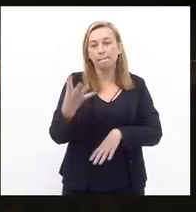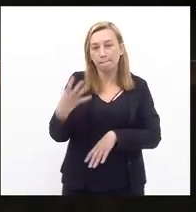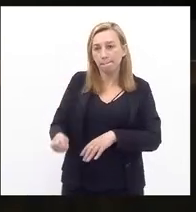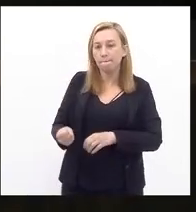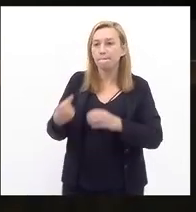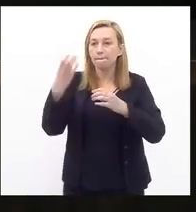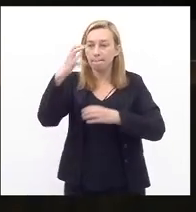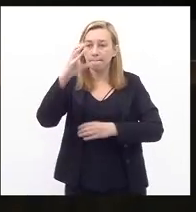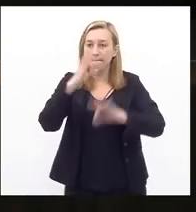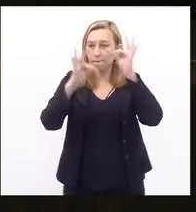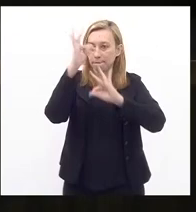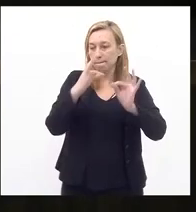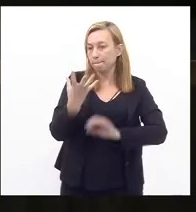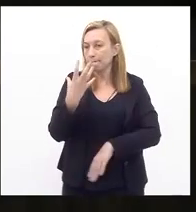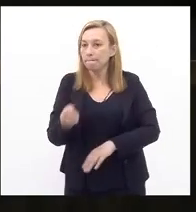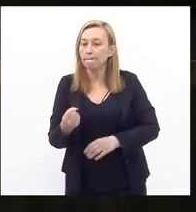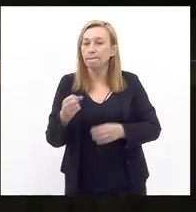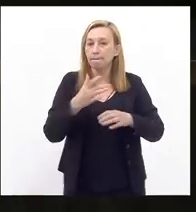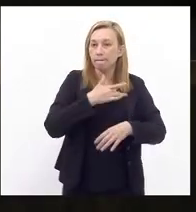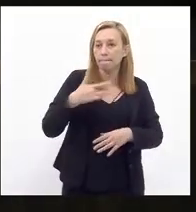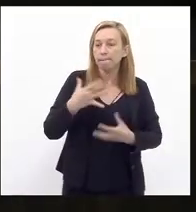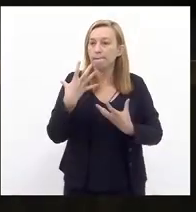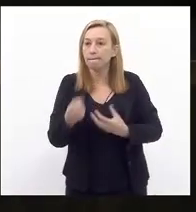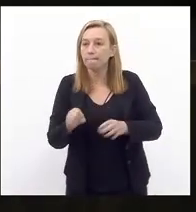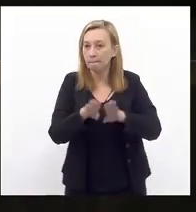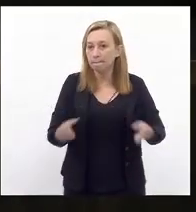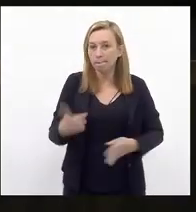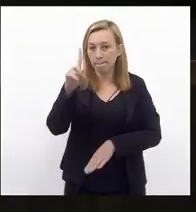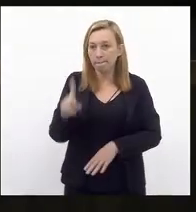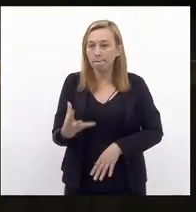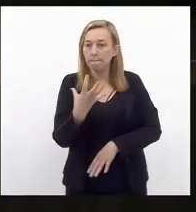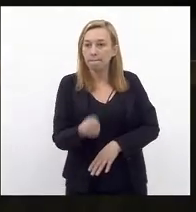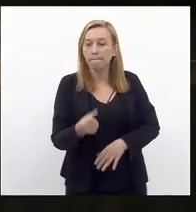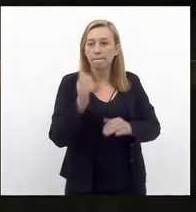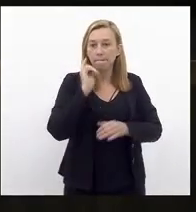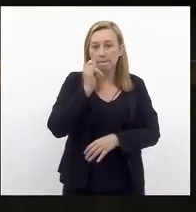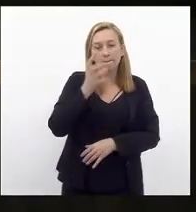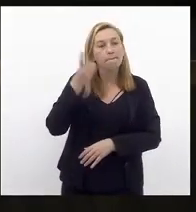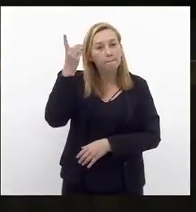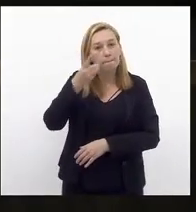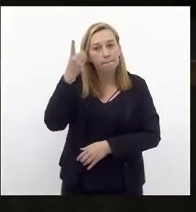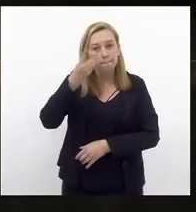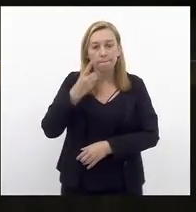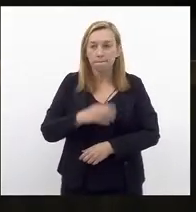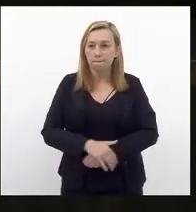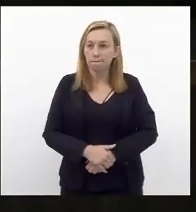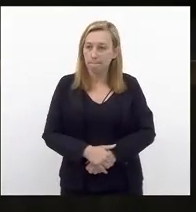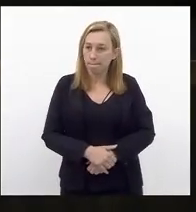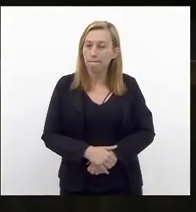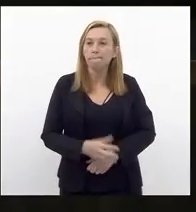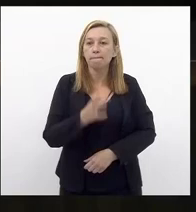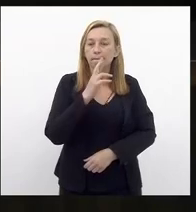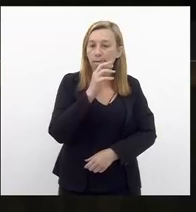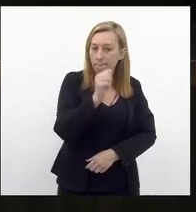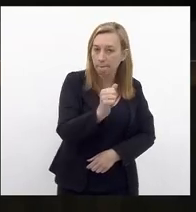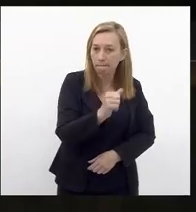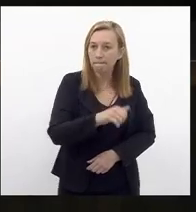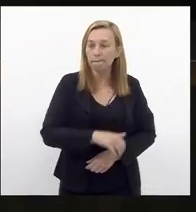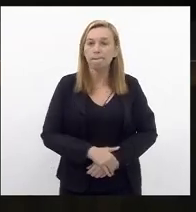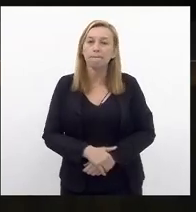favoráveis em tecnologia favoráveis saúde favorável da mesa diretora favorável a todos os deputados o Rodrigo